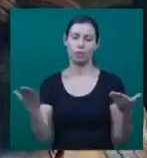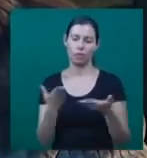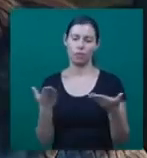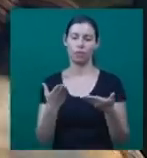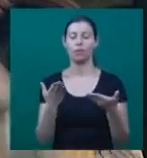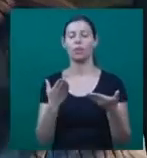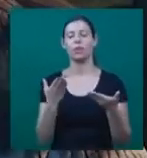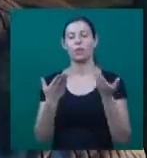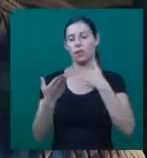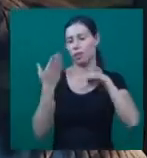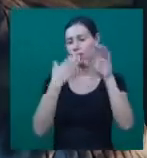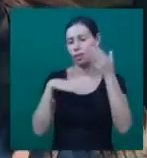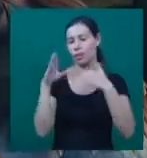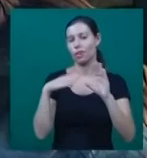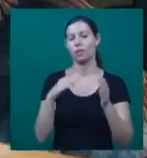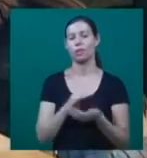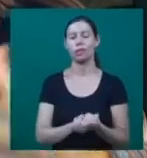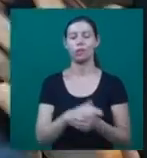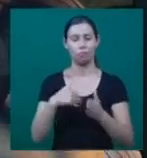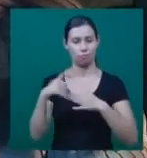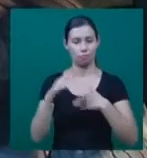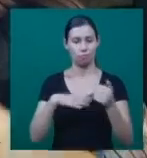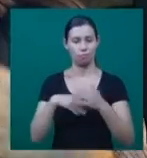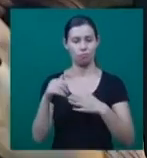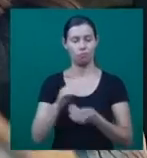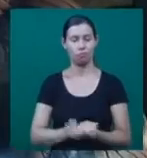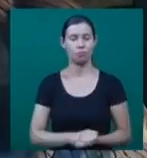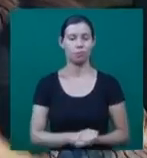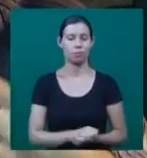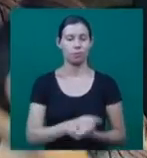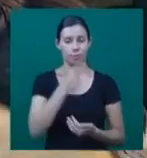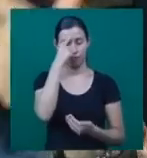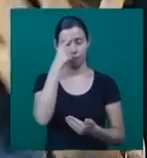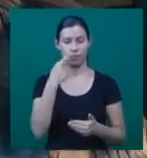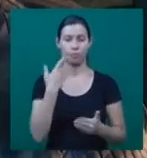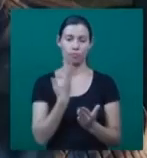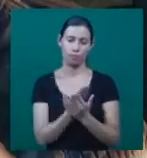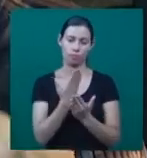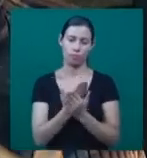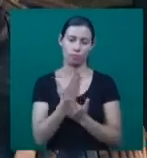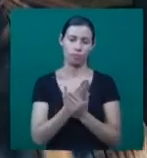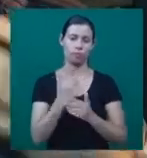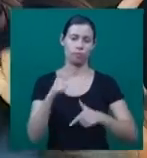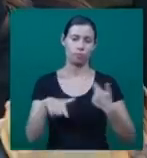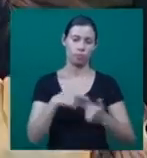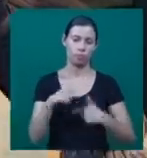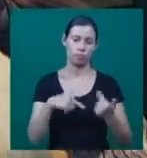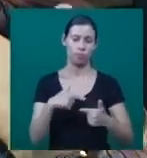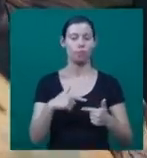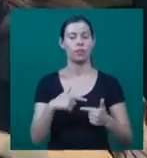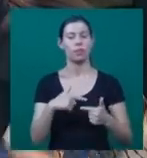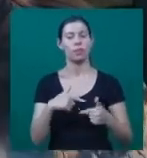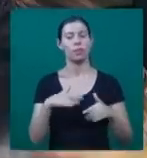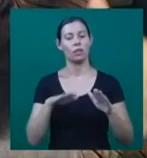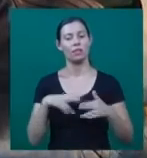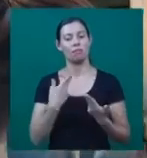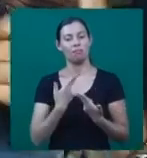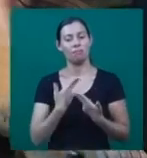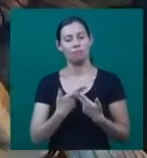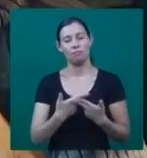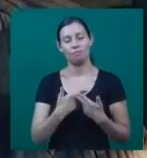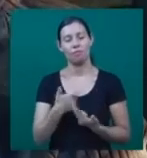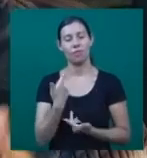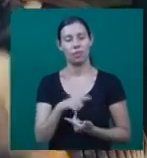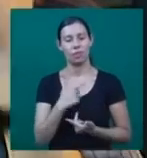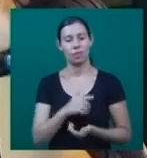O estudo, o trabalho, né? É uma coisa que te gera impaciência e tudo. Quando eu estou na música, eu trabalho